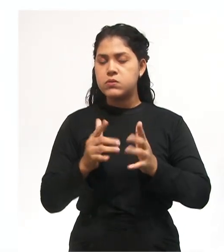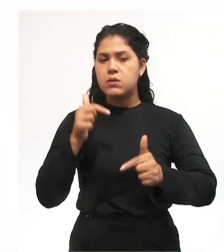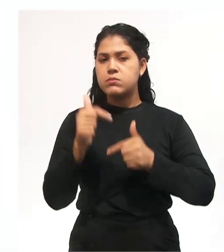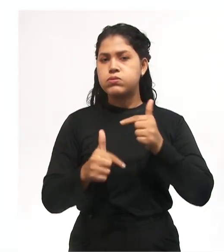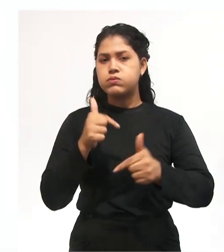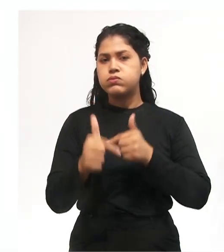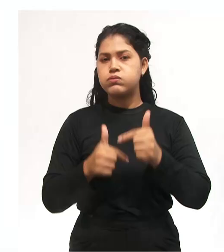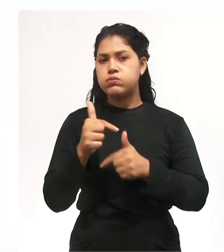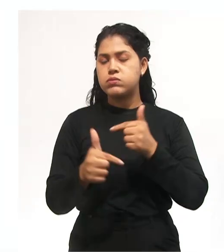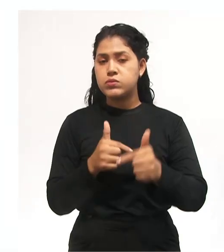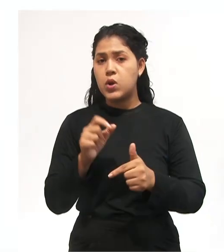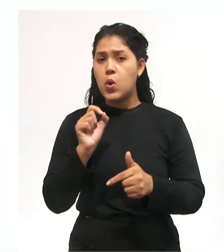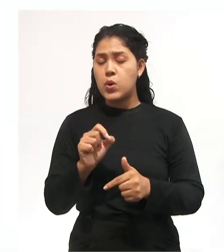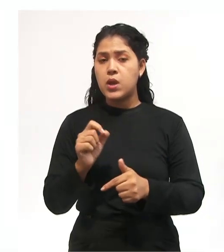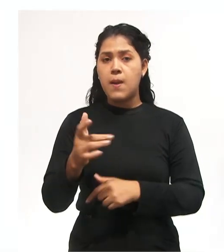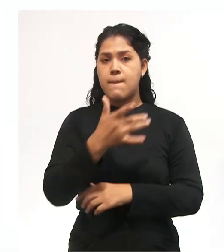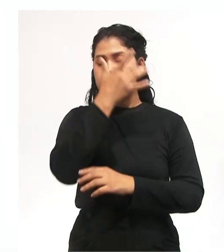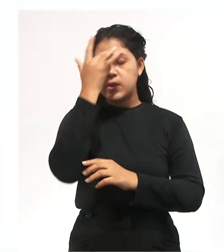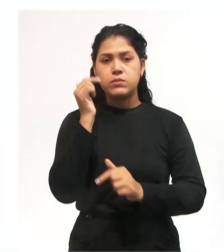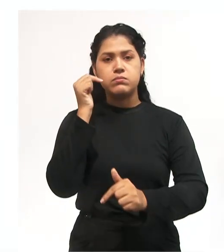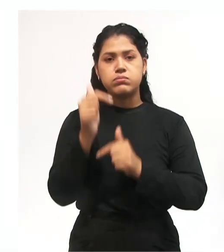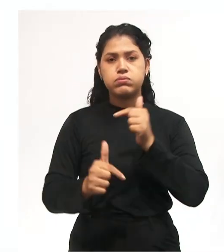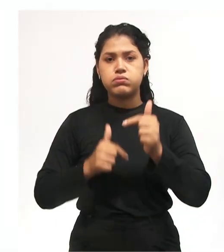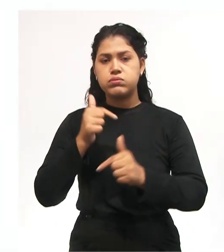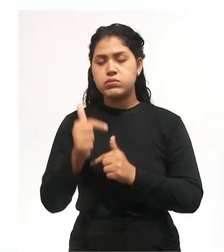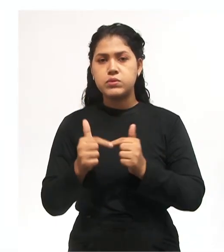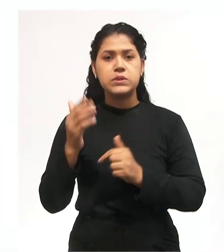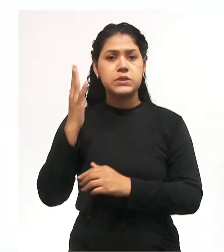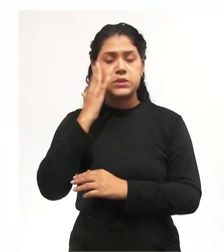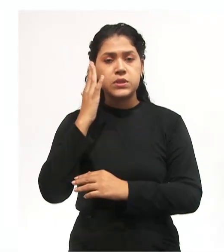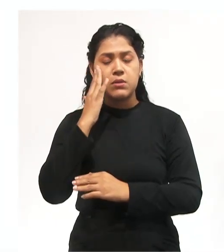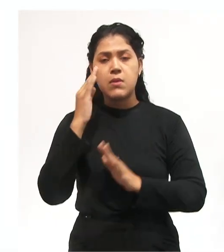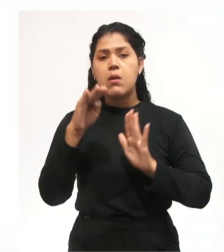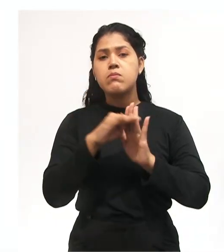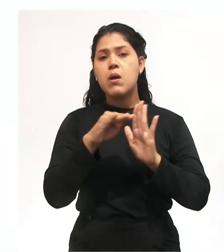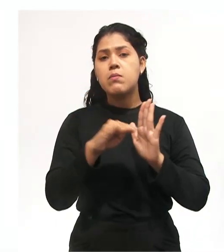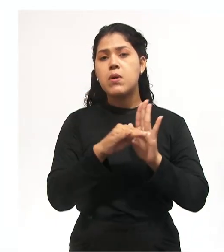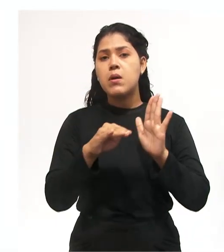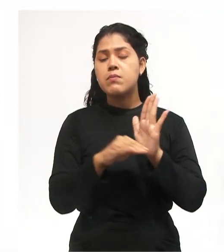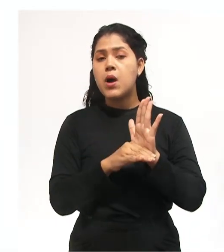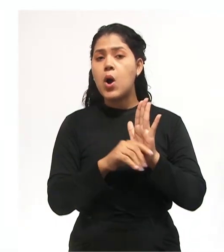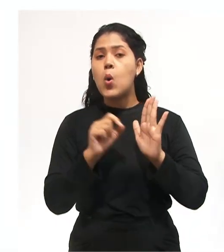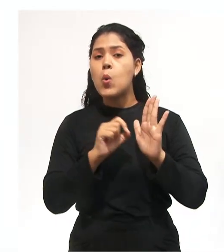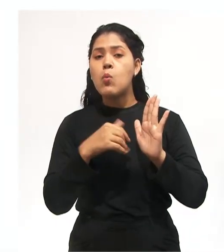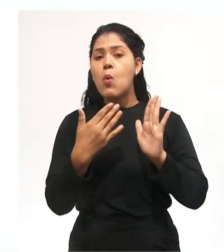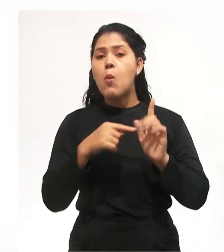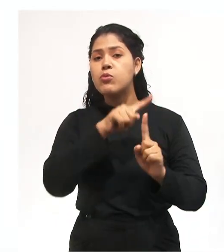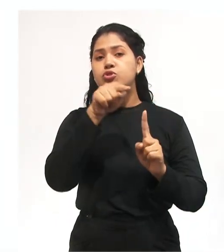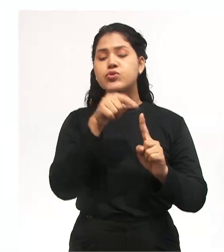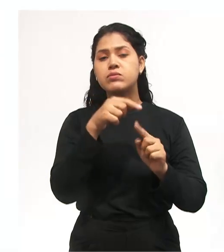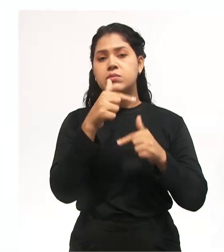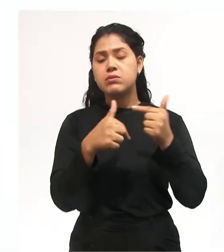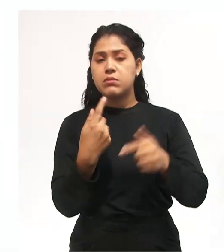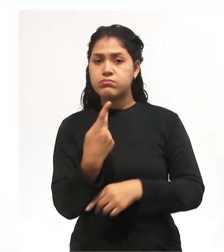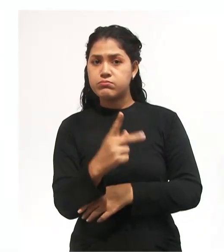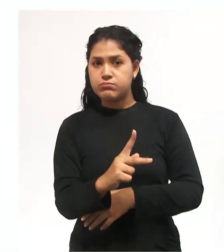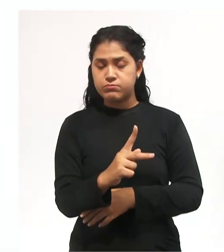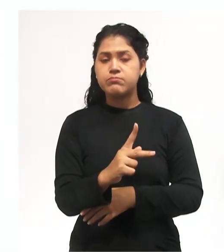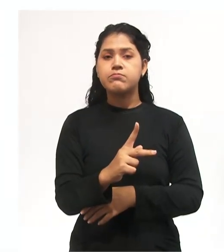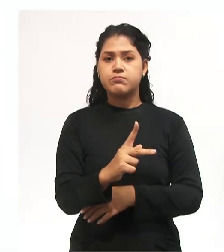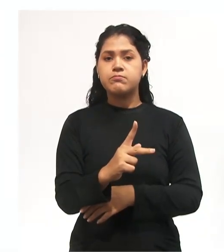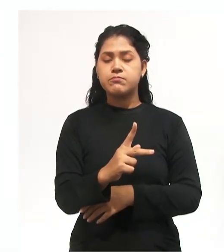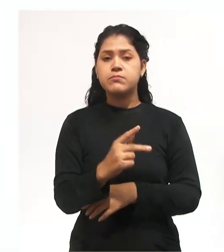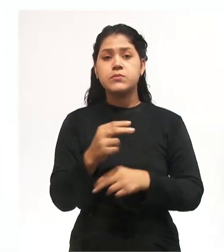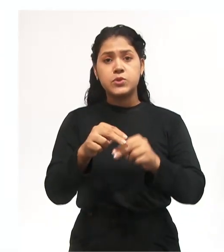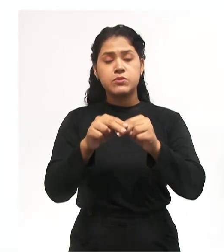cargos, né, das atividades que ele precisa desempenhar dentro da organização. Então,